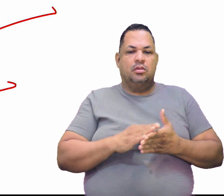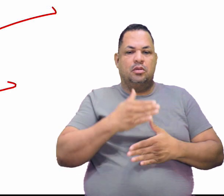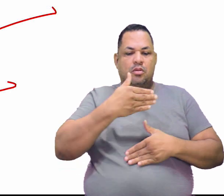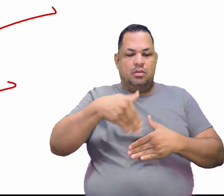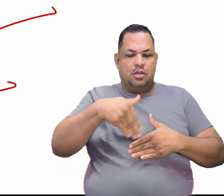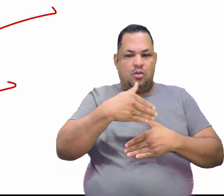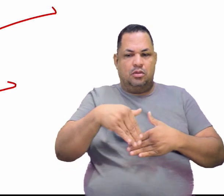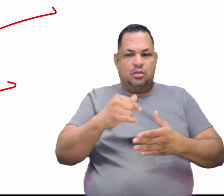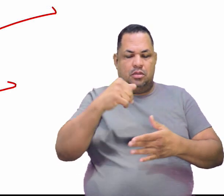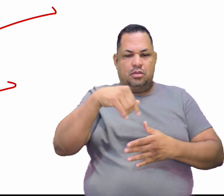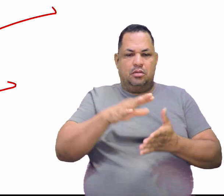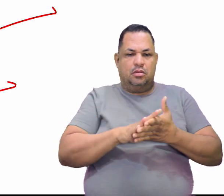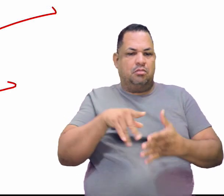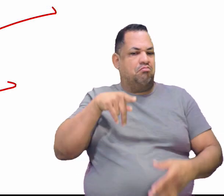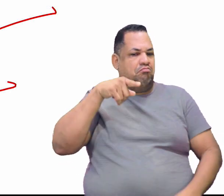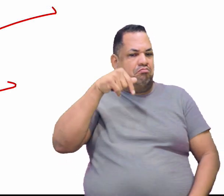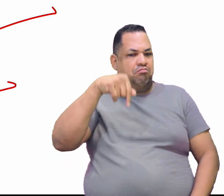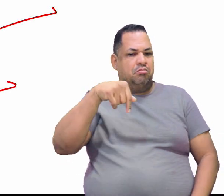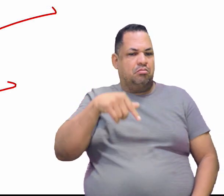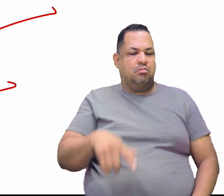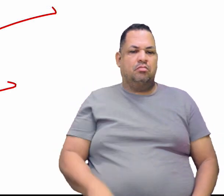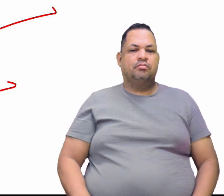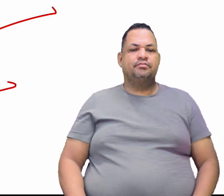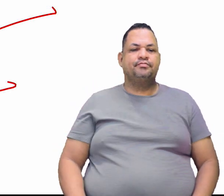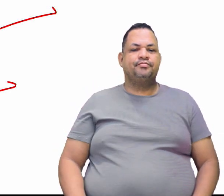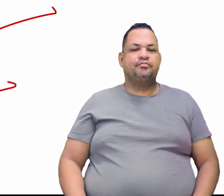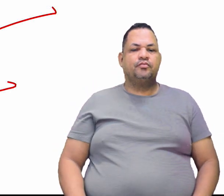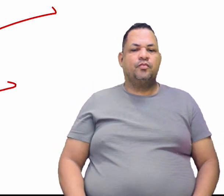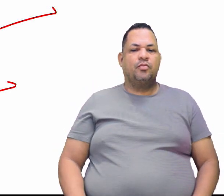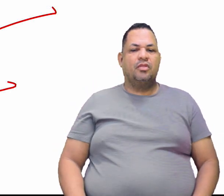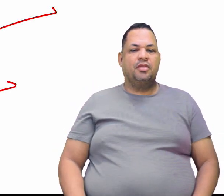região. Faveira, ferro,